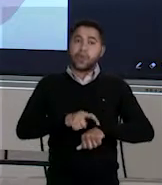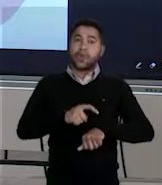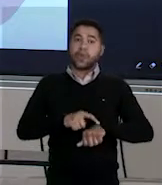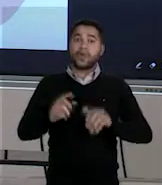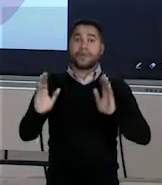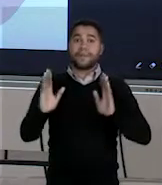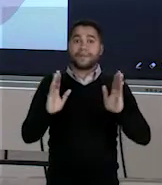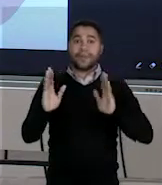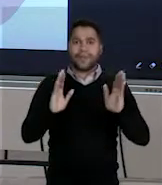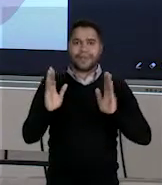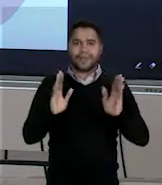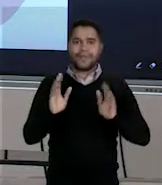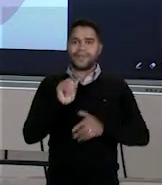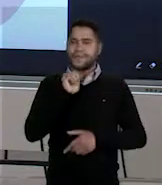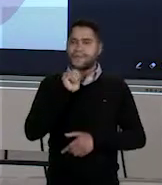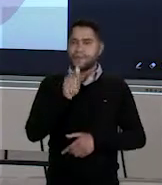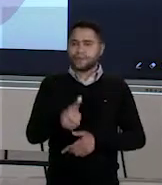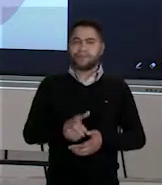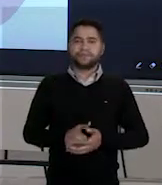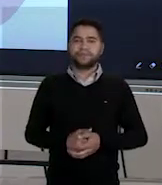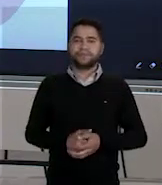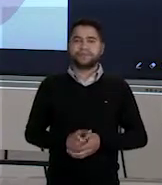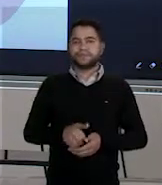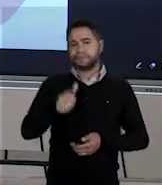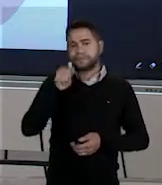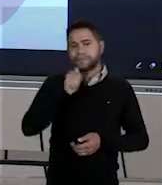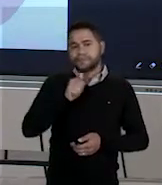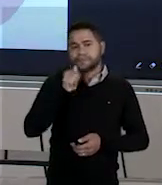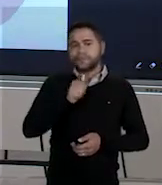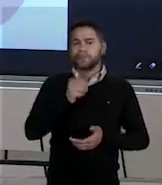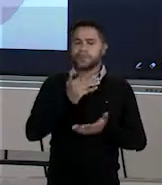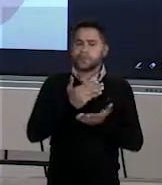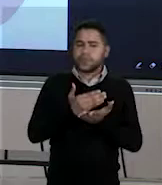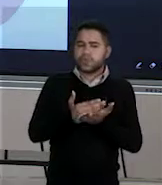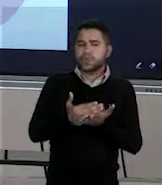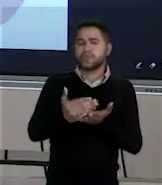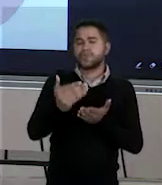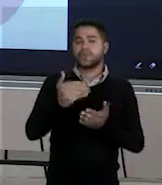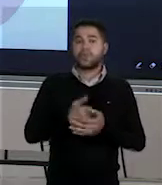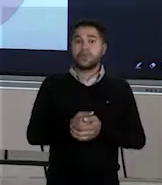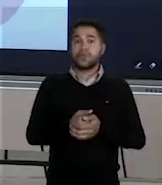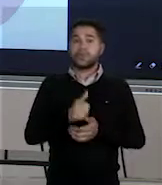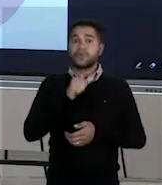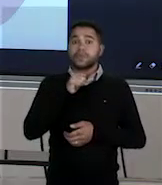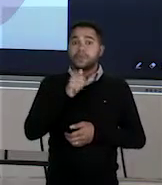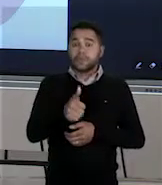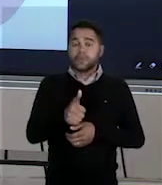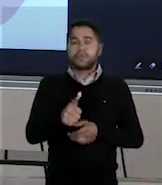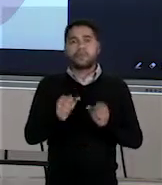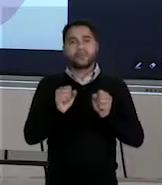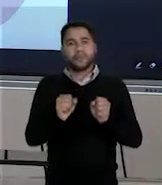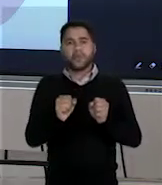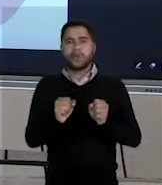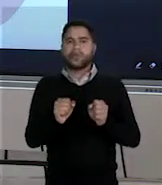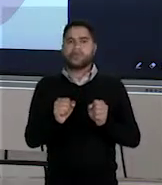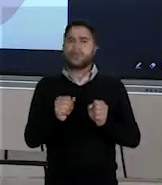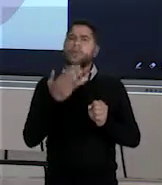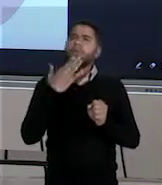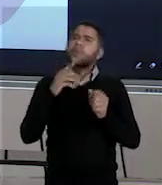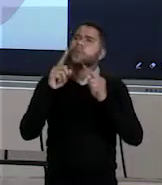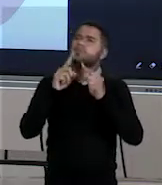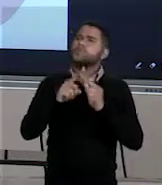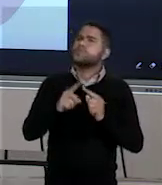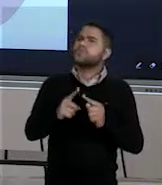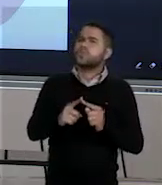período menstrual. Então, quando a menina inicia, né, a sua menstruação, ela vai poder escolher qual o tipo